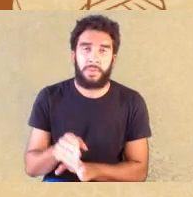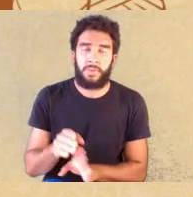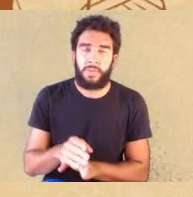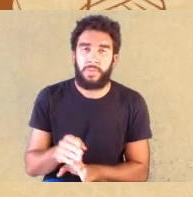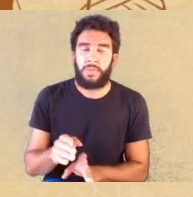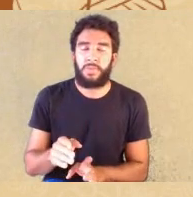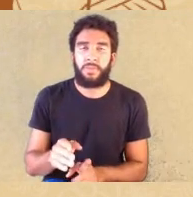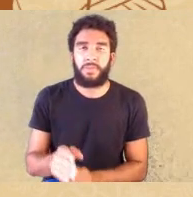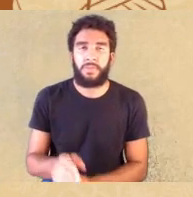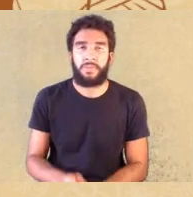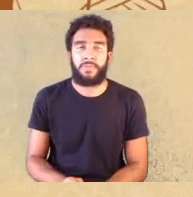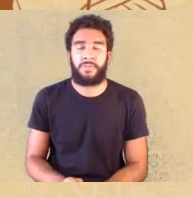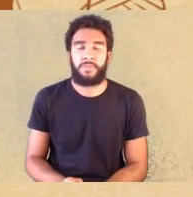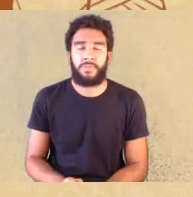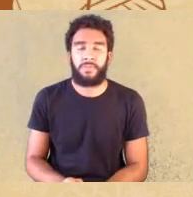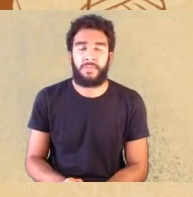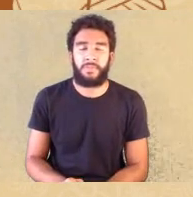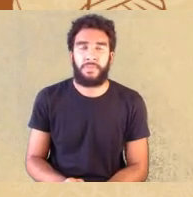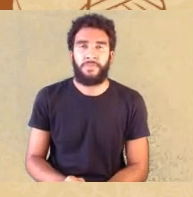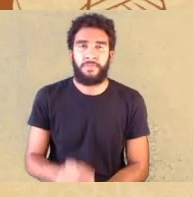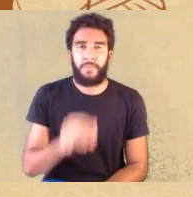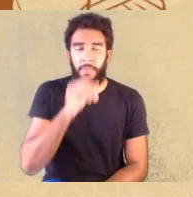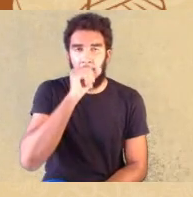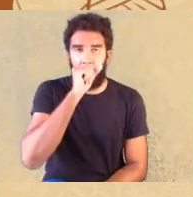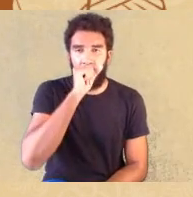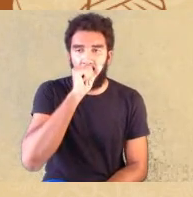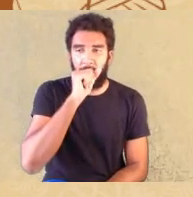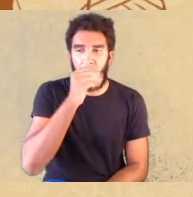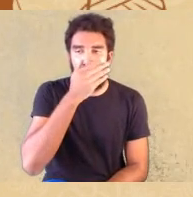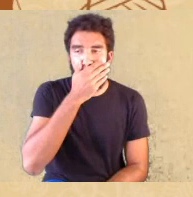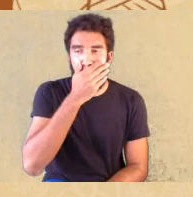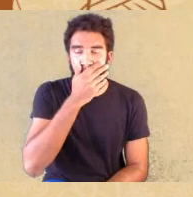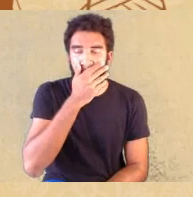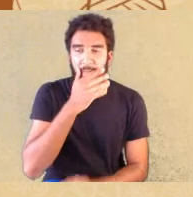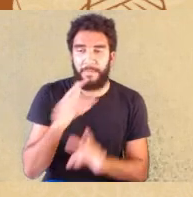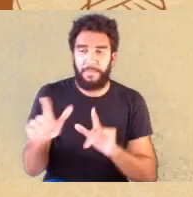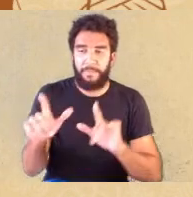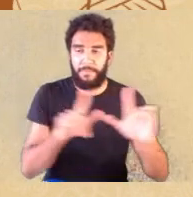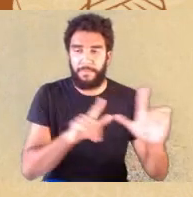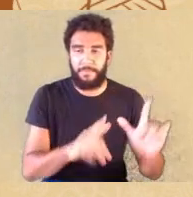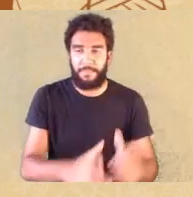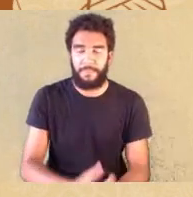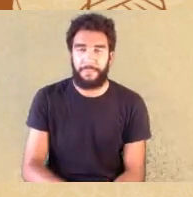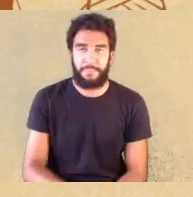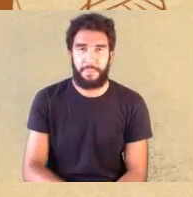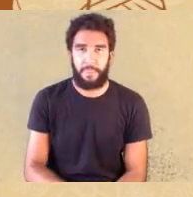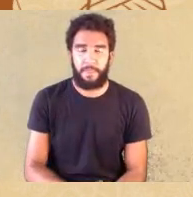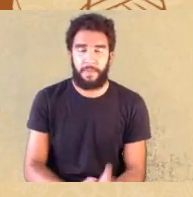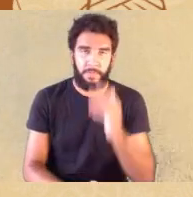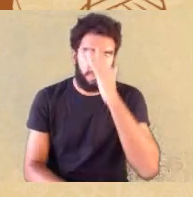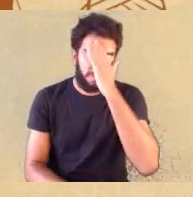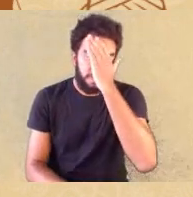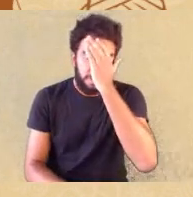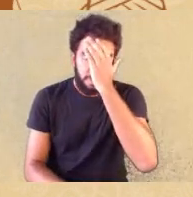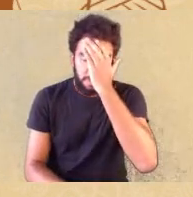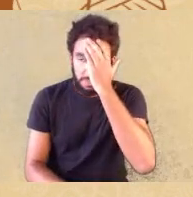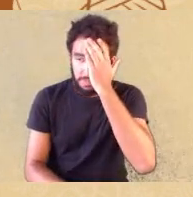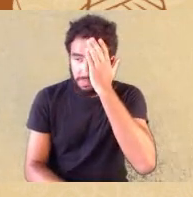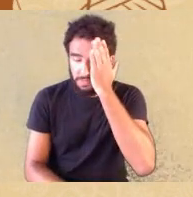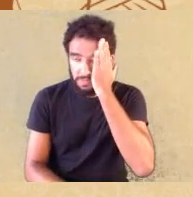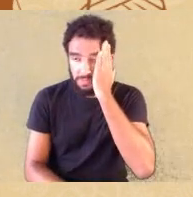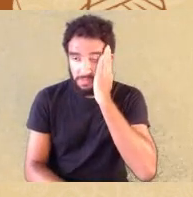bissexual. Deixa eu passar aqui, porque tem os outros transtornos, eu estou preocupada com o tempo. Agora, o Brasil chama